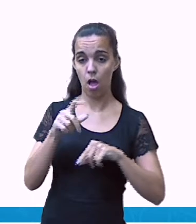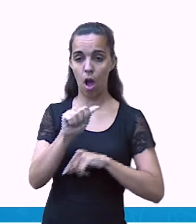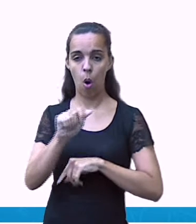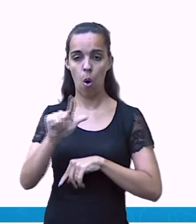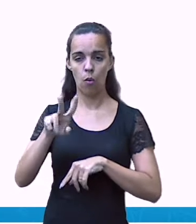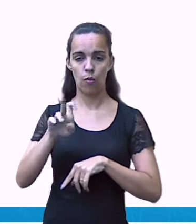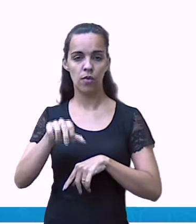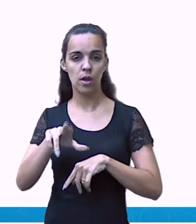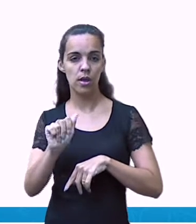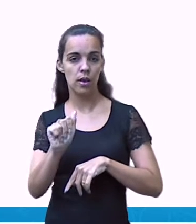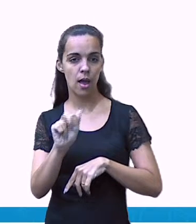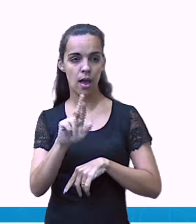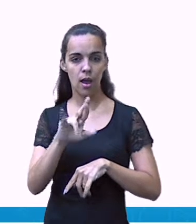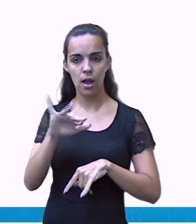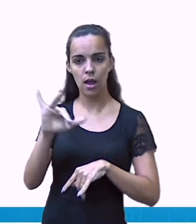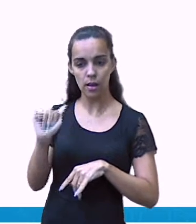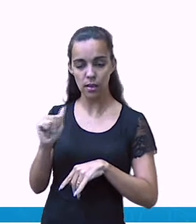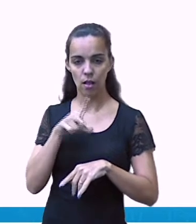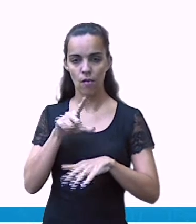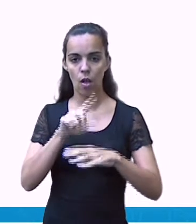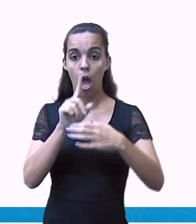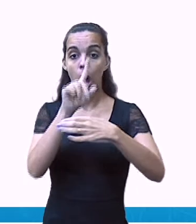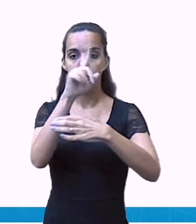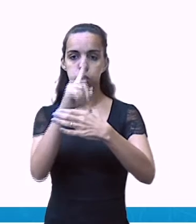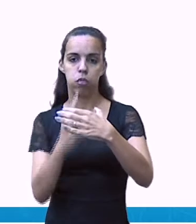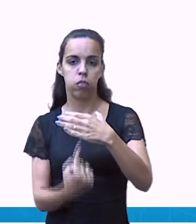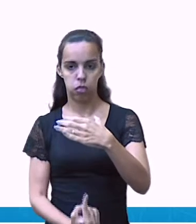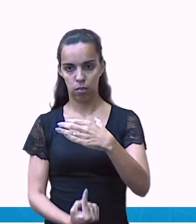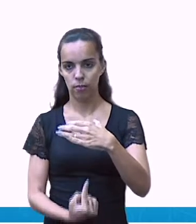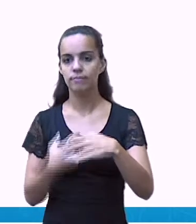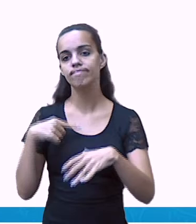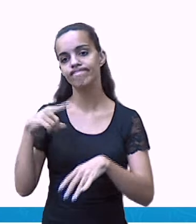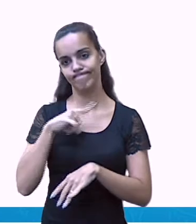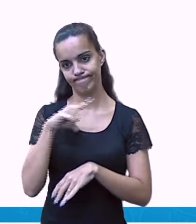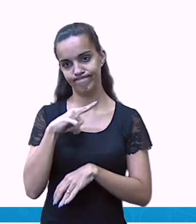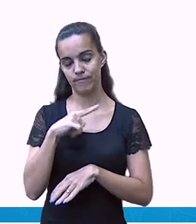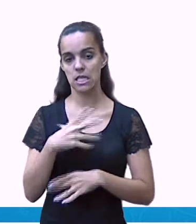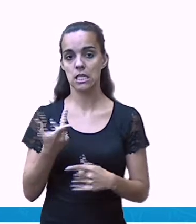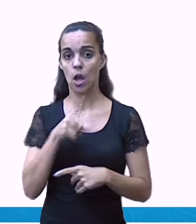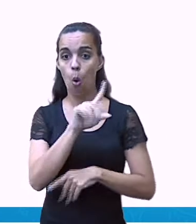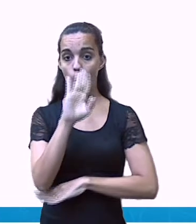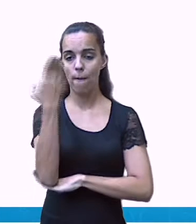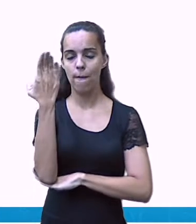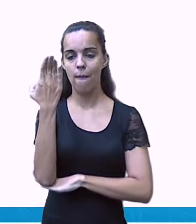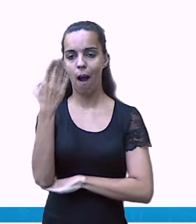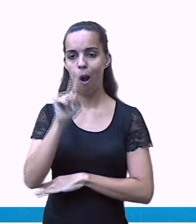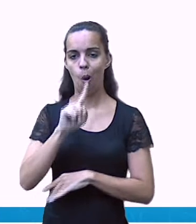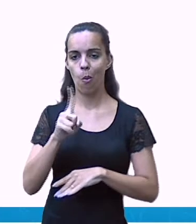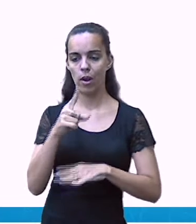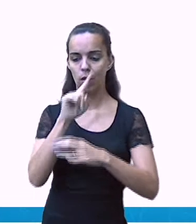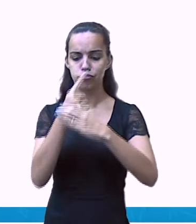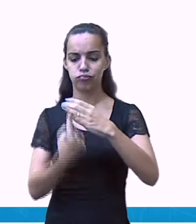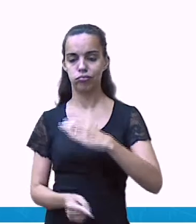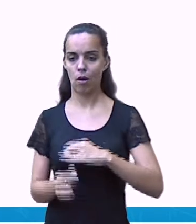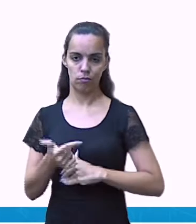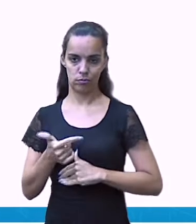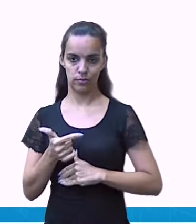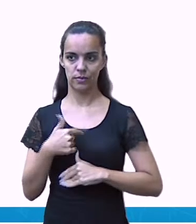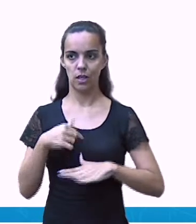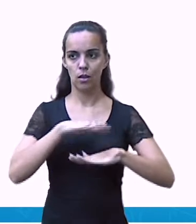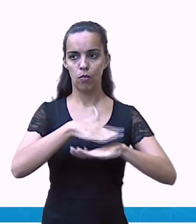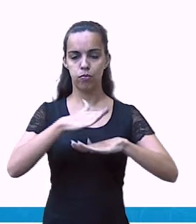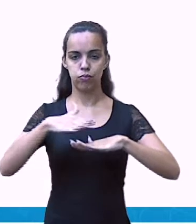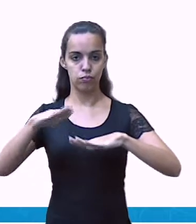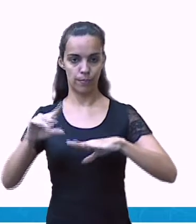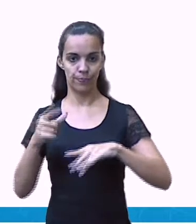o nível do rio subir a casa vai subir junto com o nível, tá? Aqui